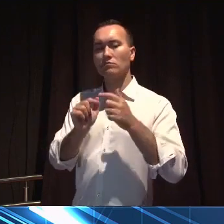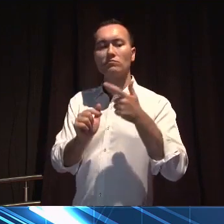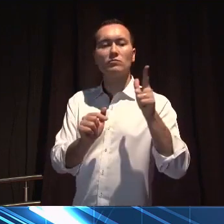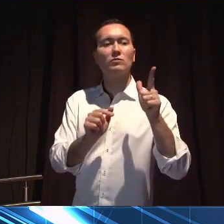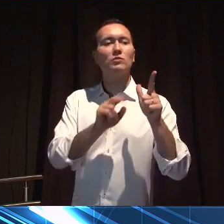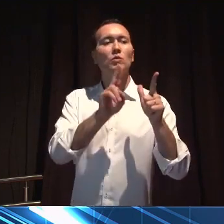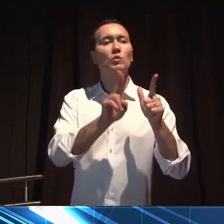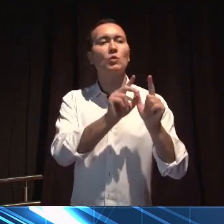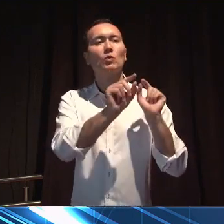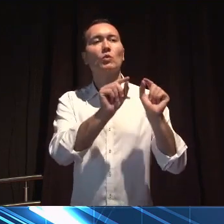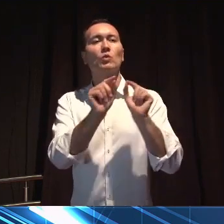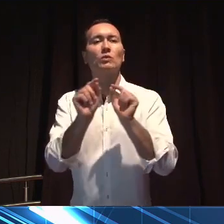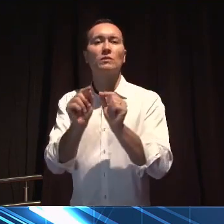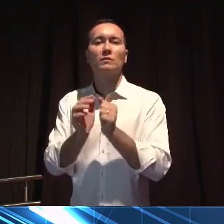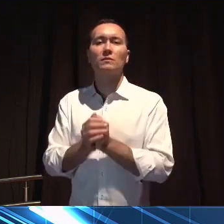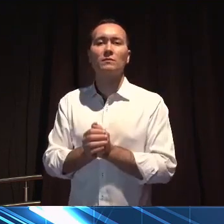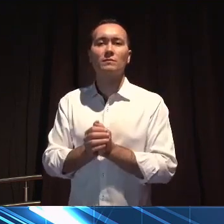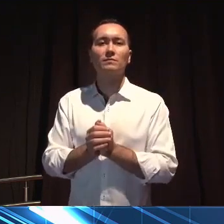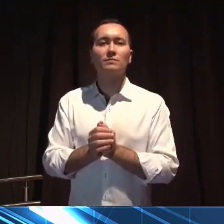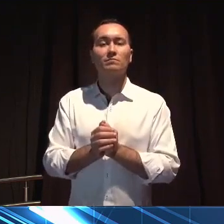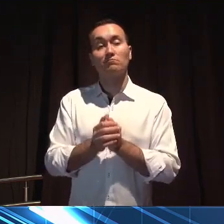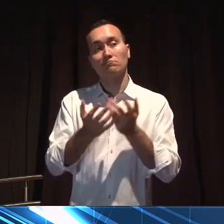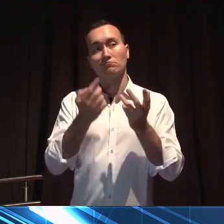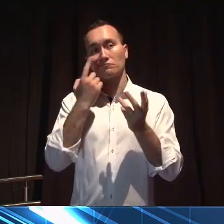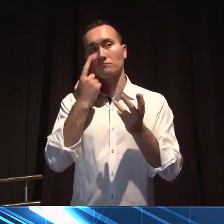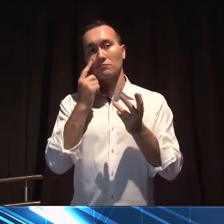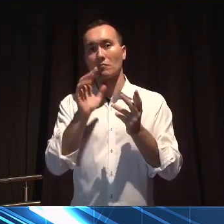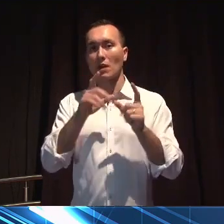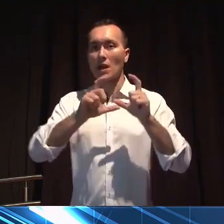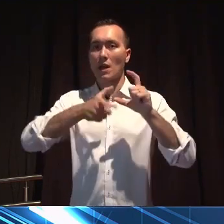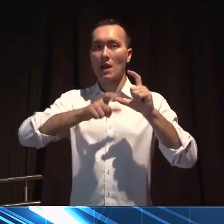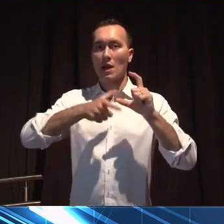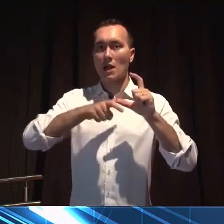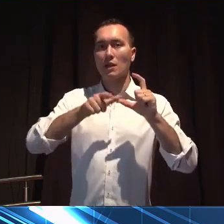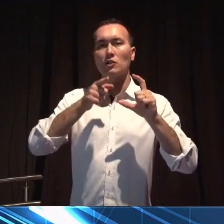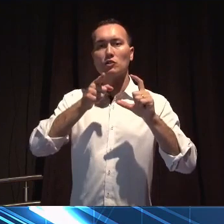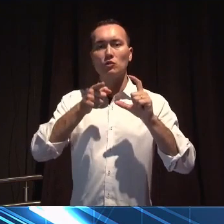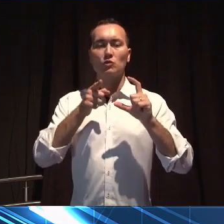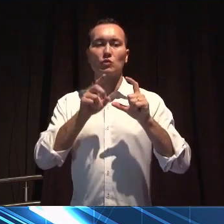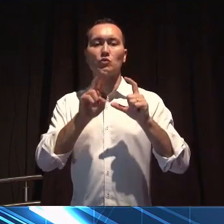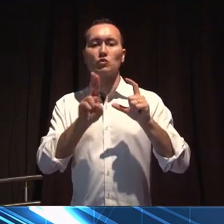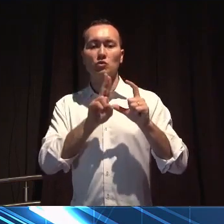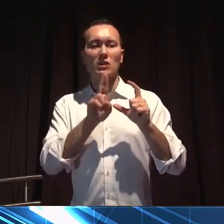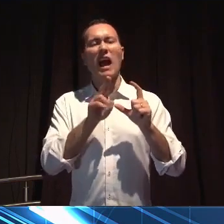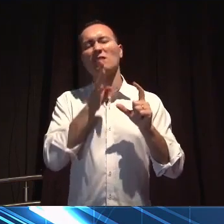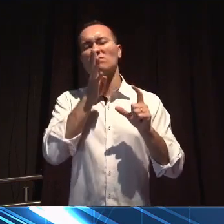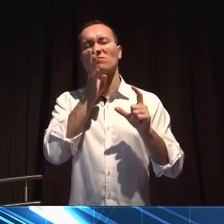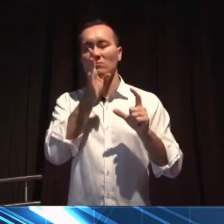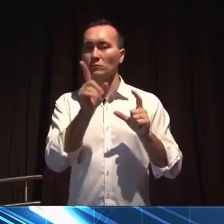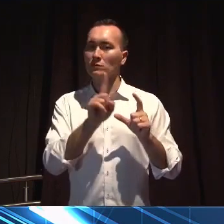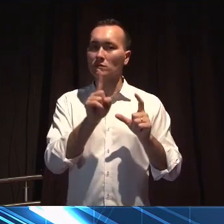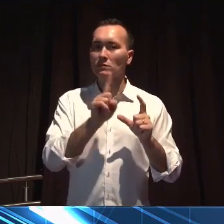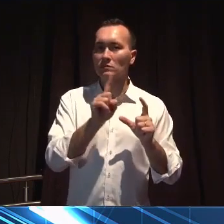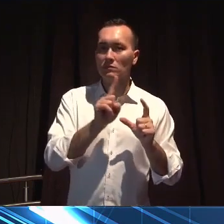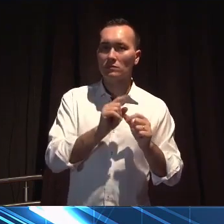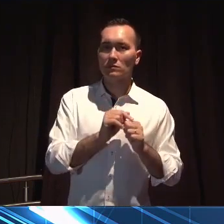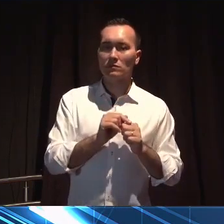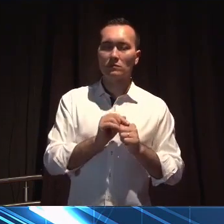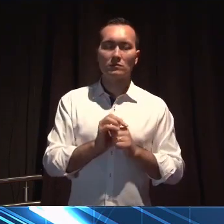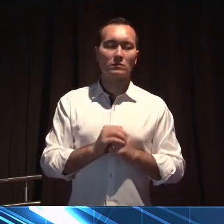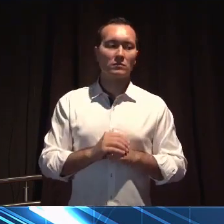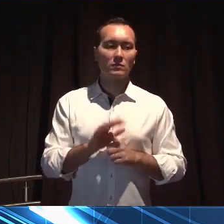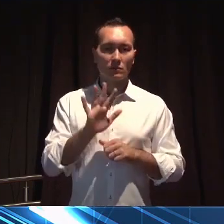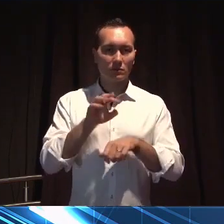externo, acha outra coisa, mas não tenta usar o Node para coisa que ele não é para ser usado, né? E só uma dica aqui